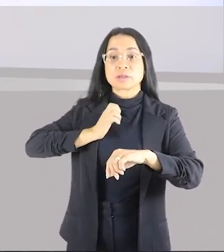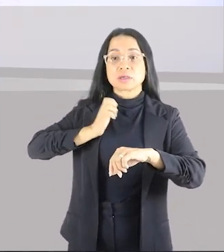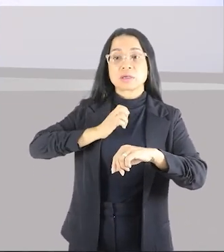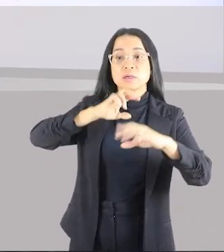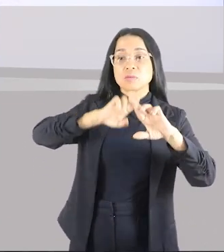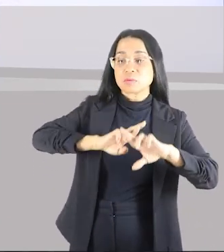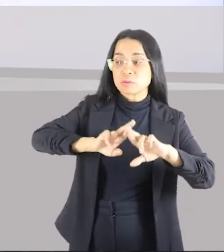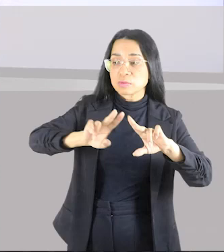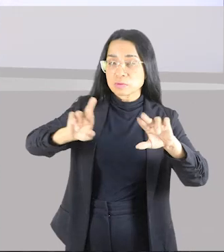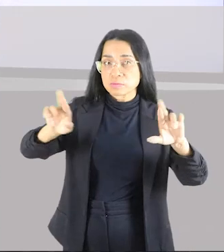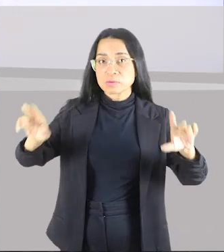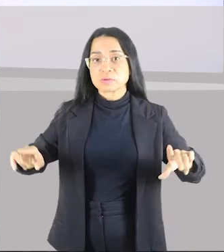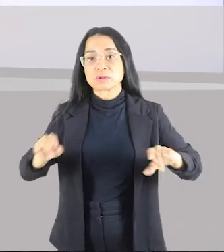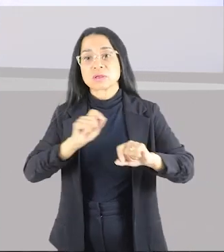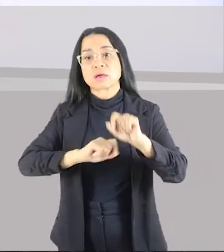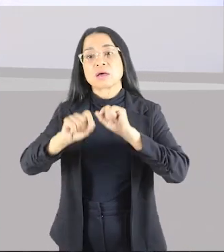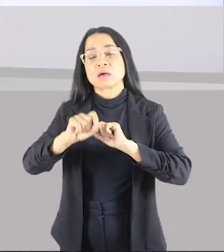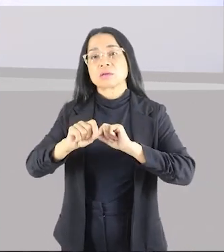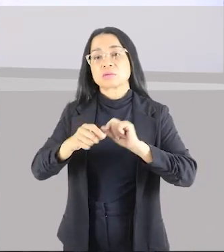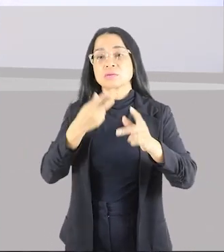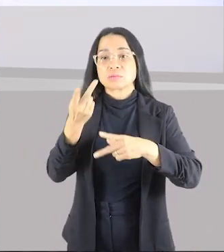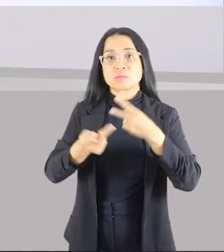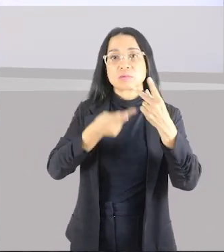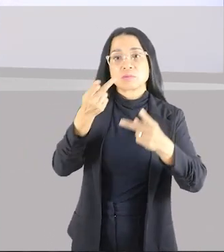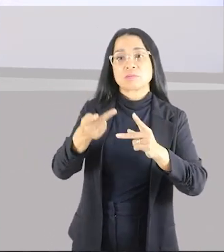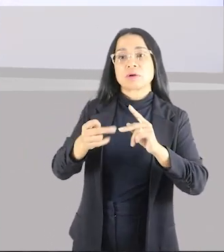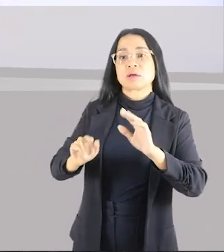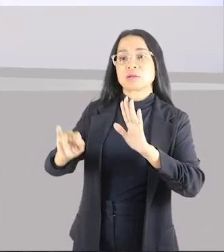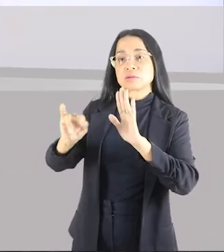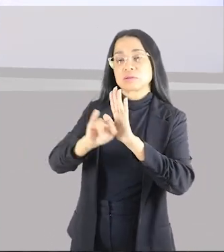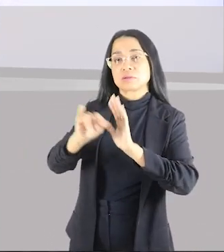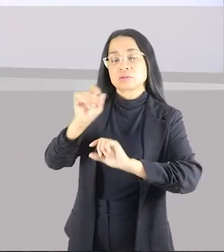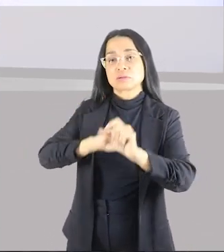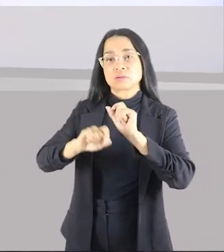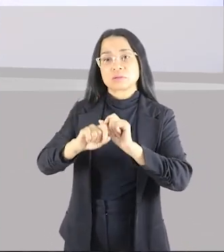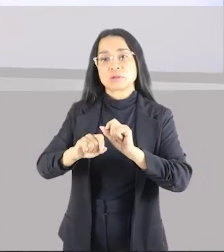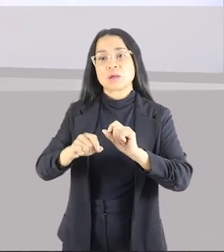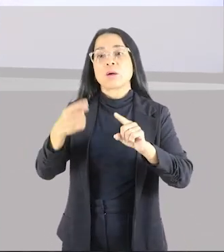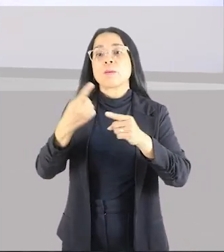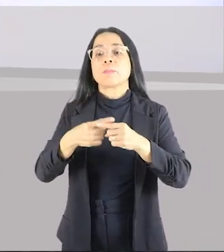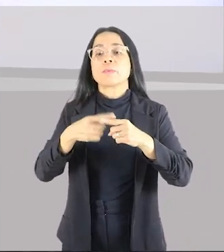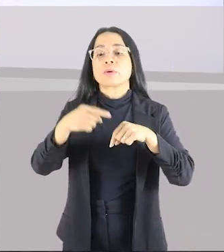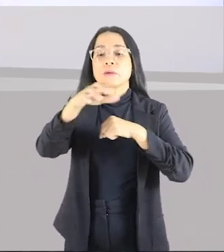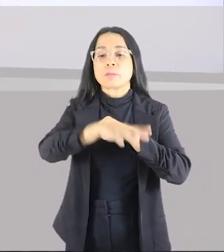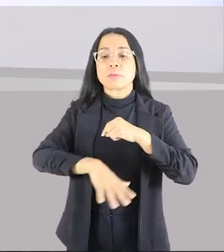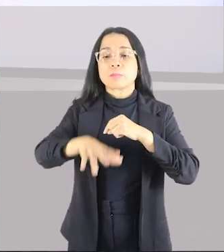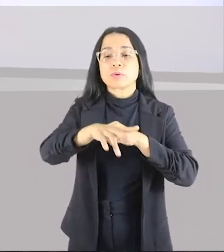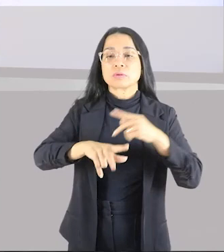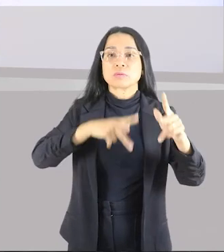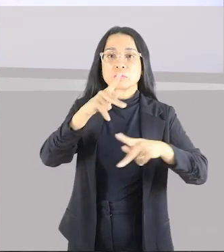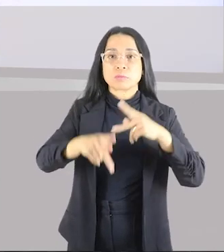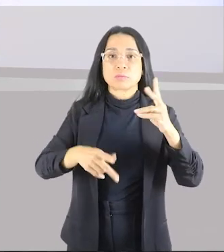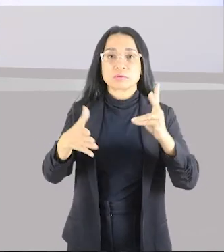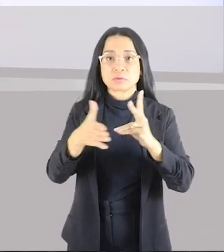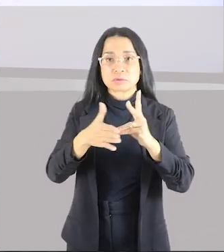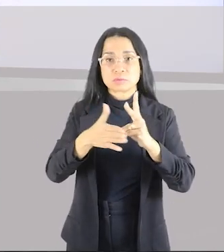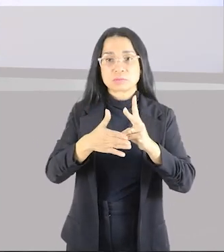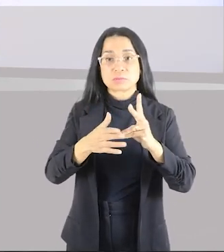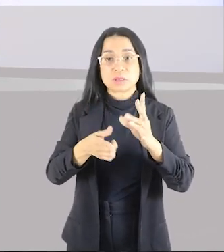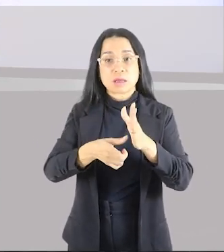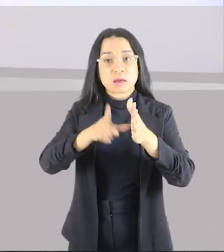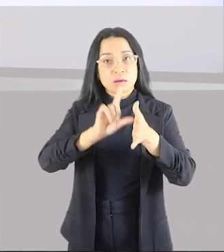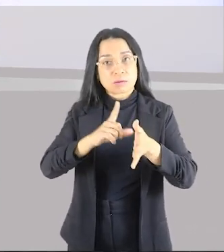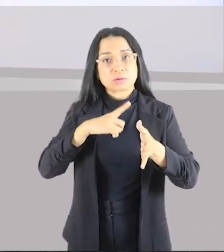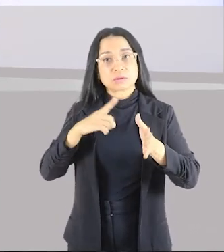ponto de vista de identidades. Isso porque a nação indígena, a população indígena que aqui habitava antes